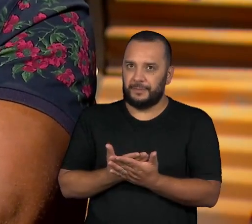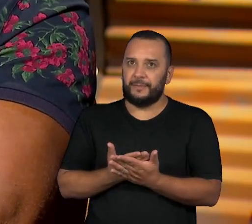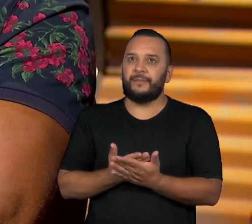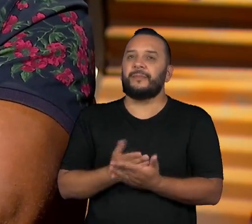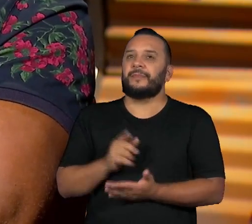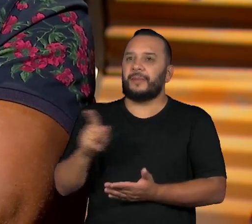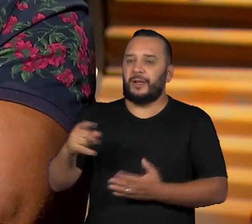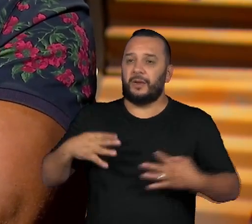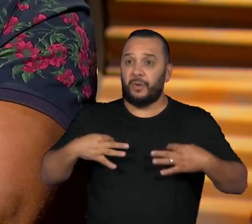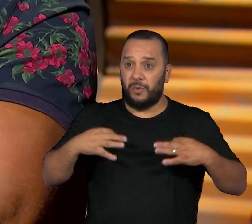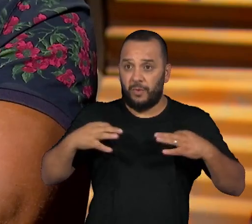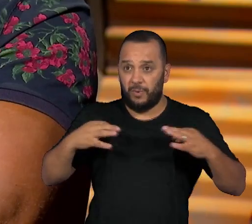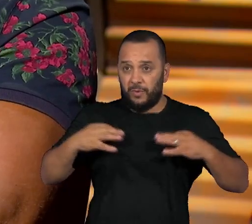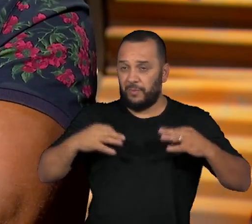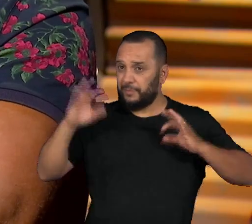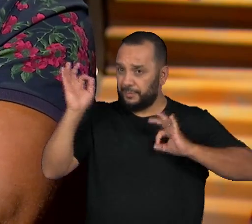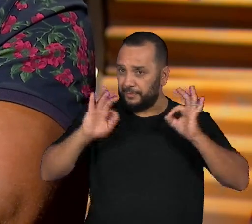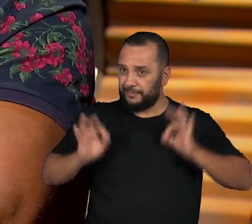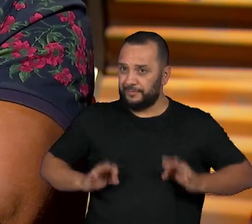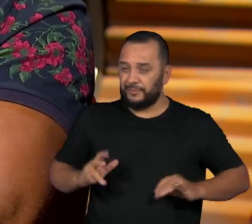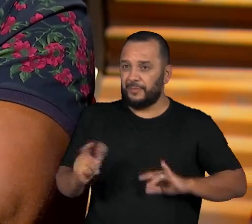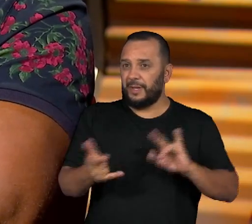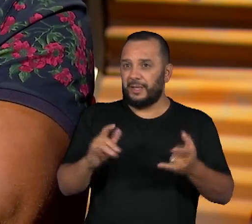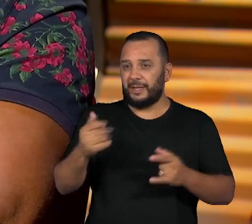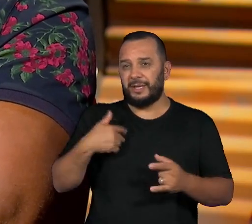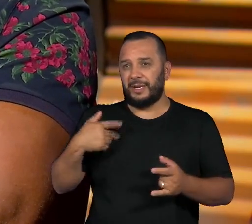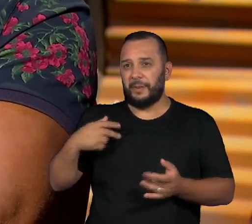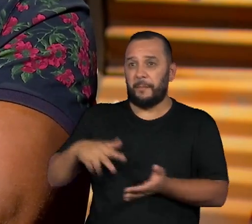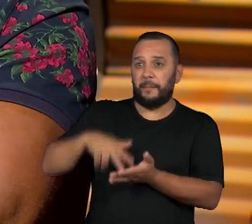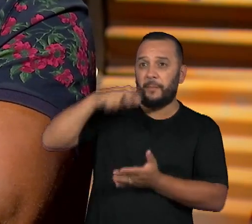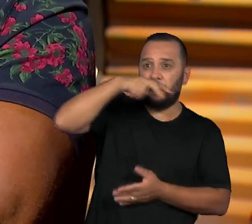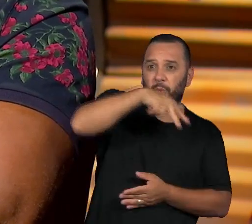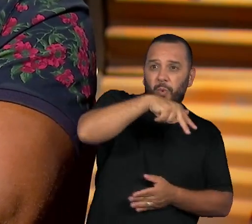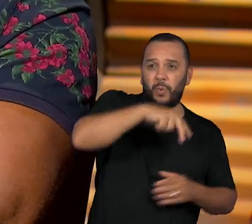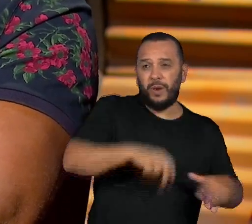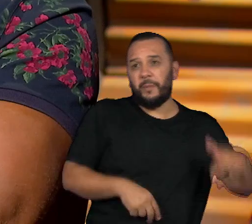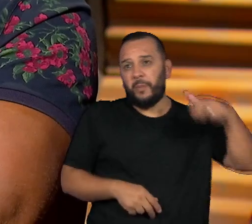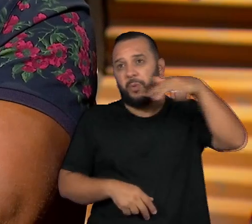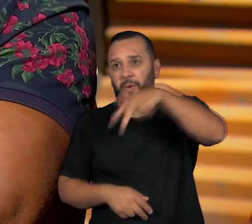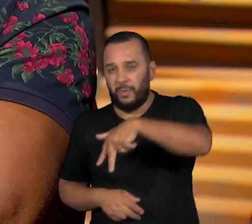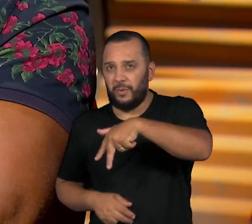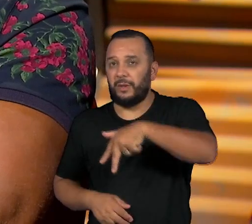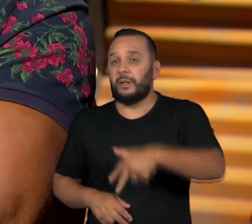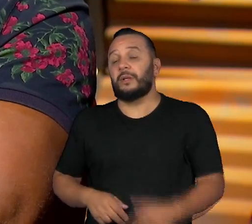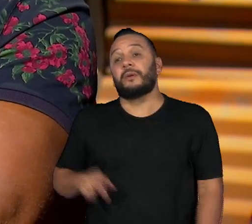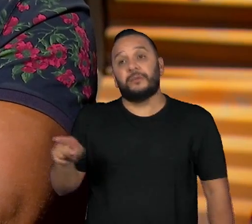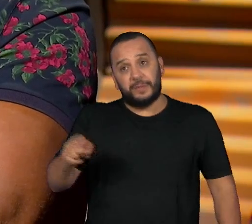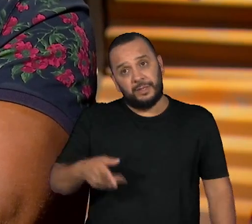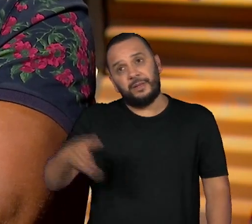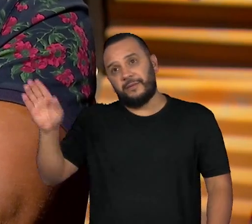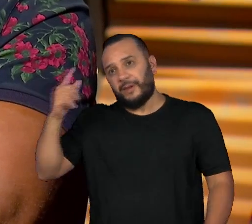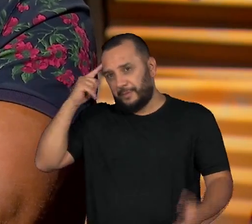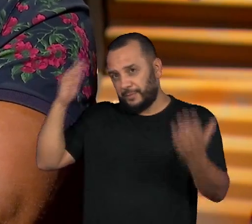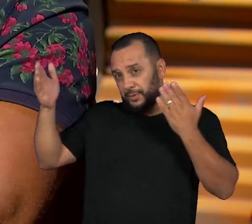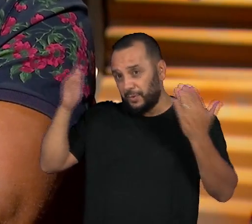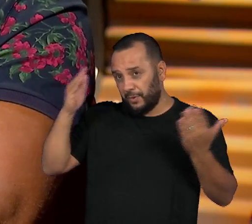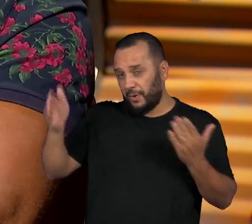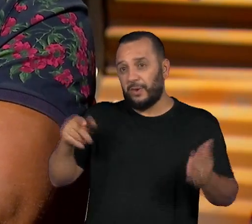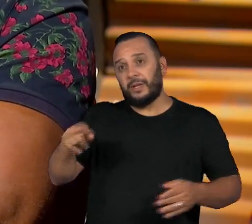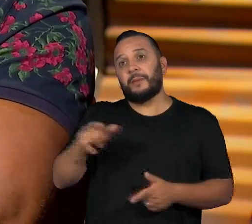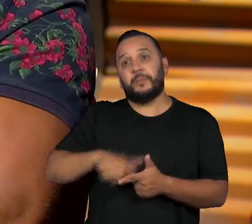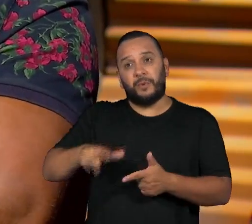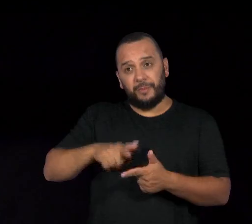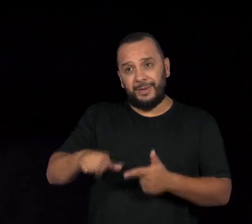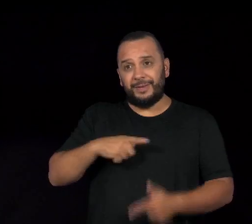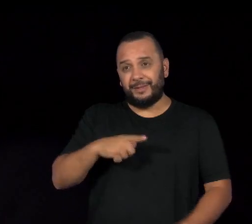ele bota uma fantasia, ele fica pulando de um lado pro outro, achando que é o Homem-Aranha. A senhora devia levar ele no psicólogo, porque esse menino tem